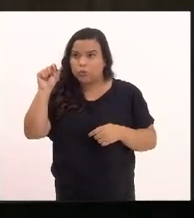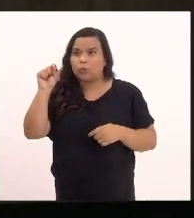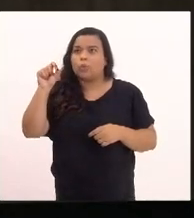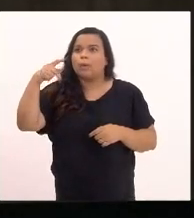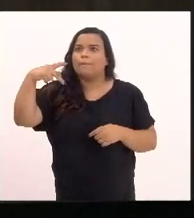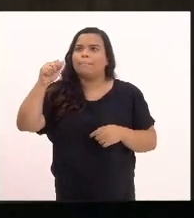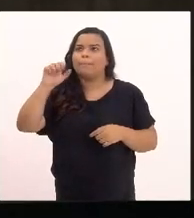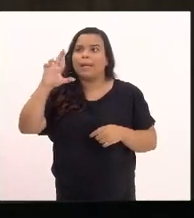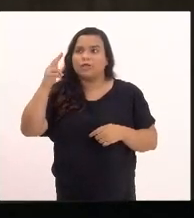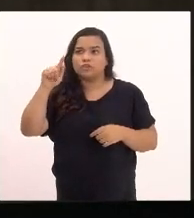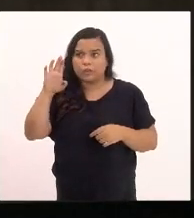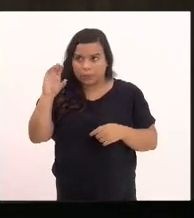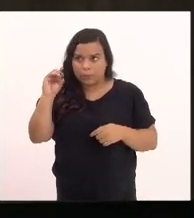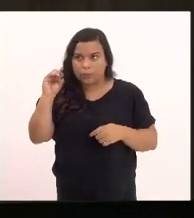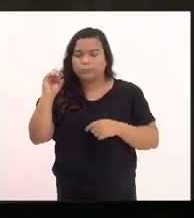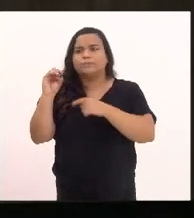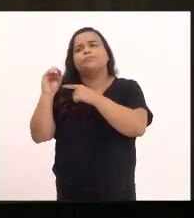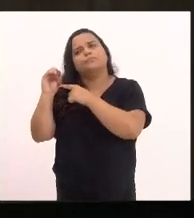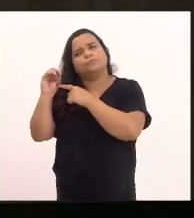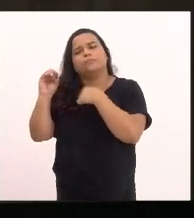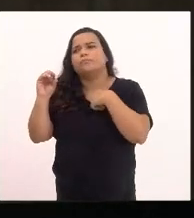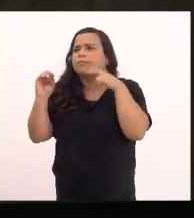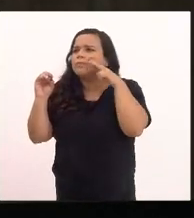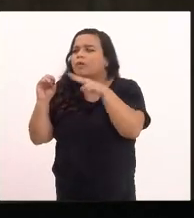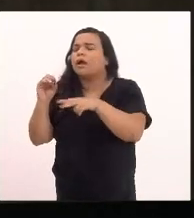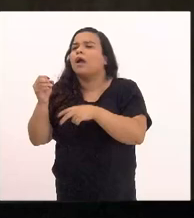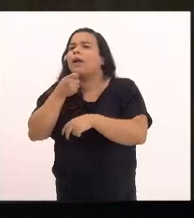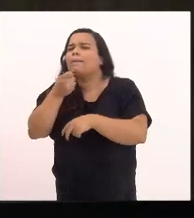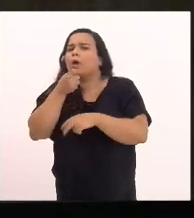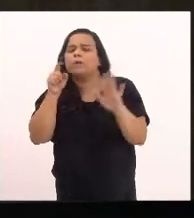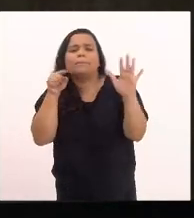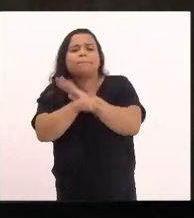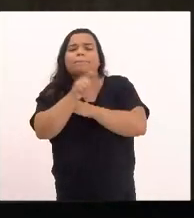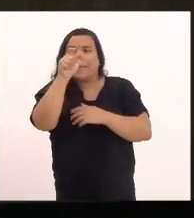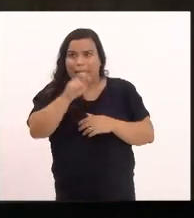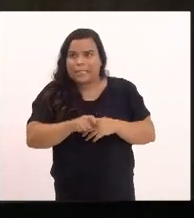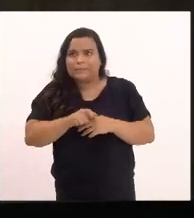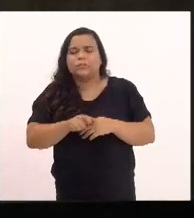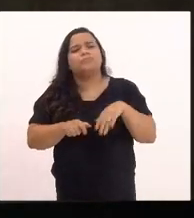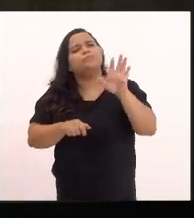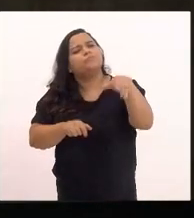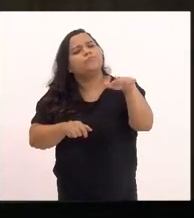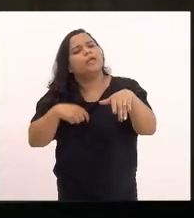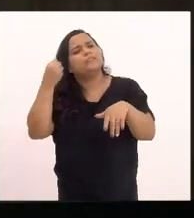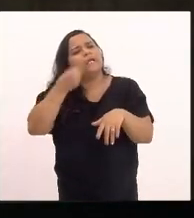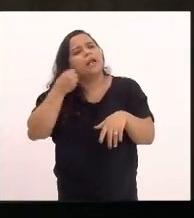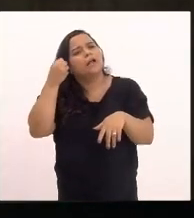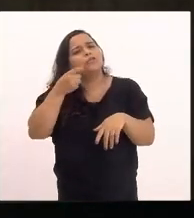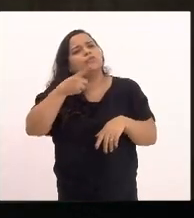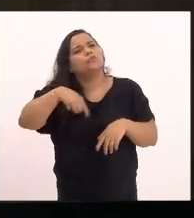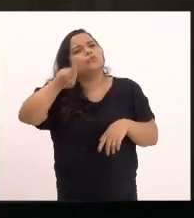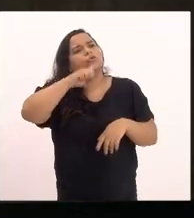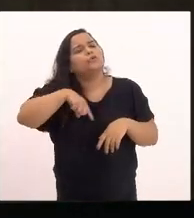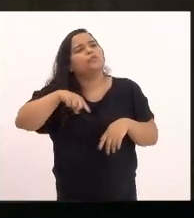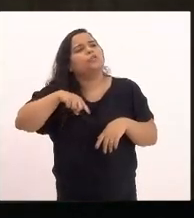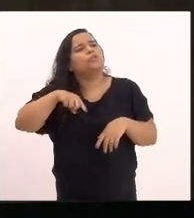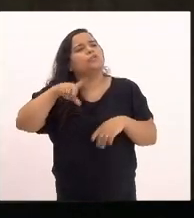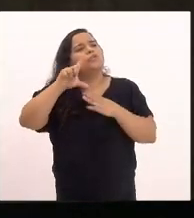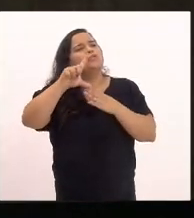seguinte: senador, os senhores estão diminuindo alíquotas